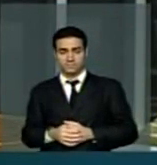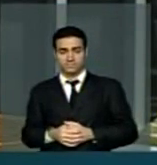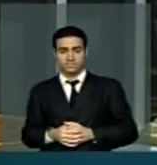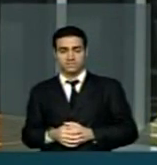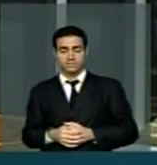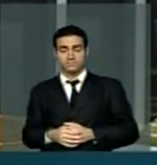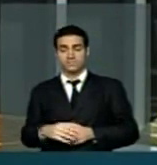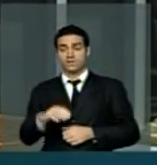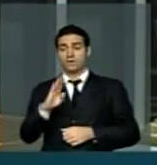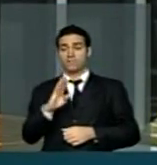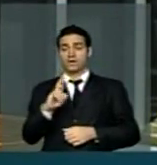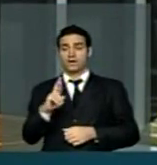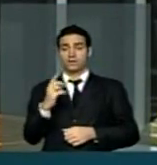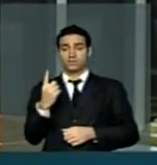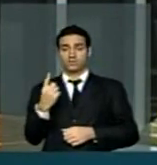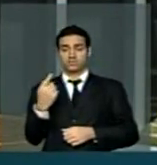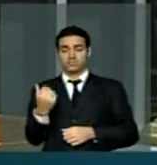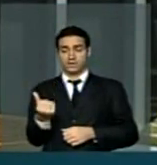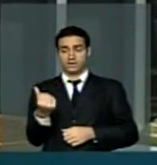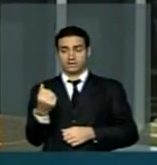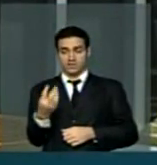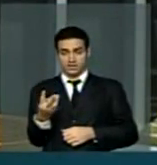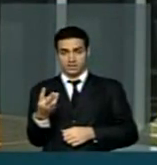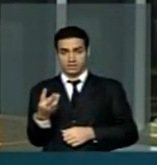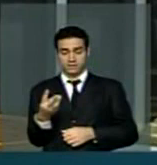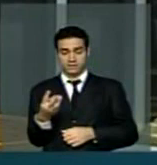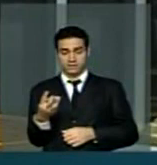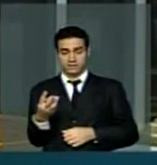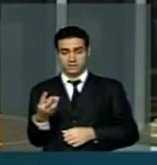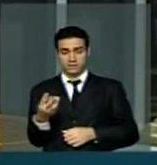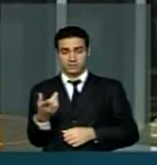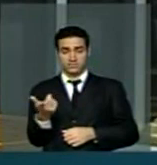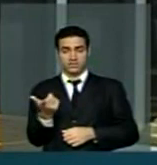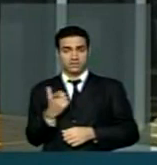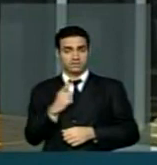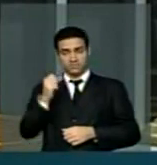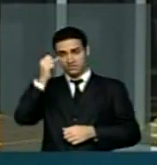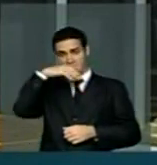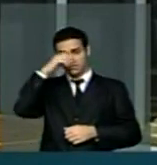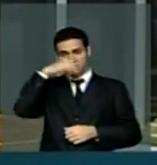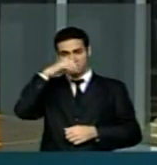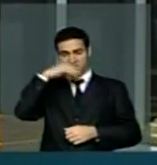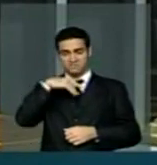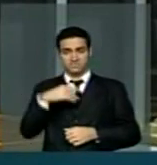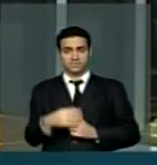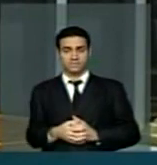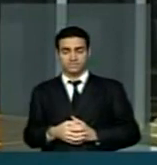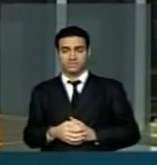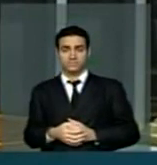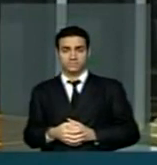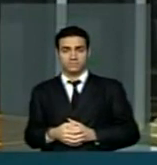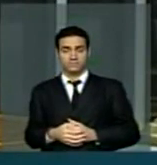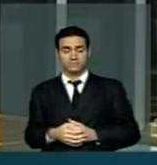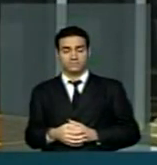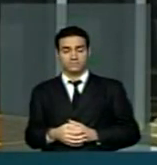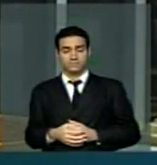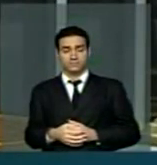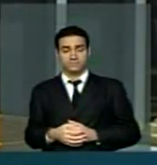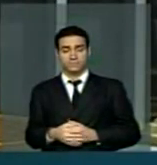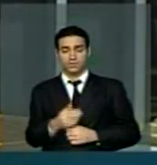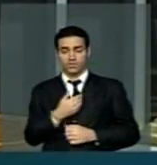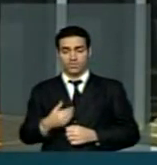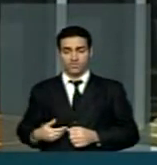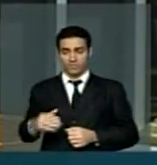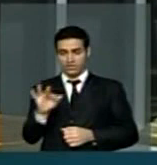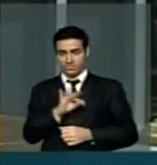Lá na BR-163, há uma ilegalidade completa. A União